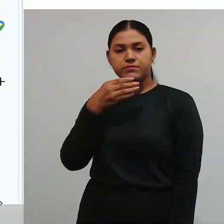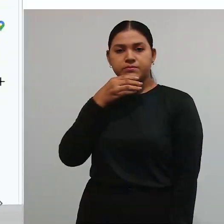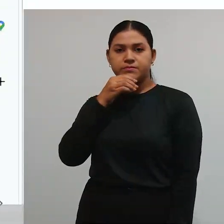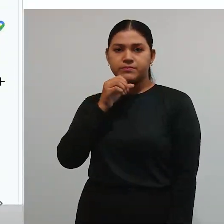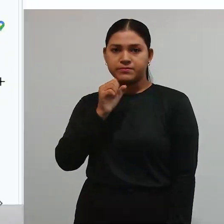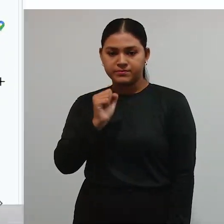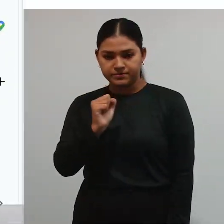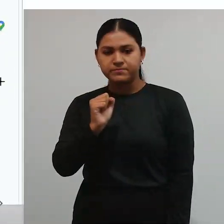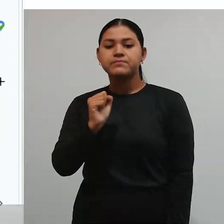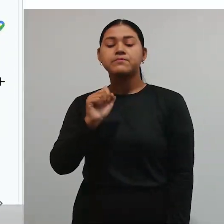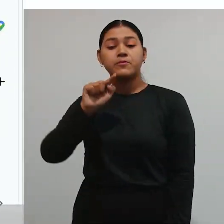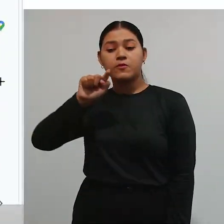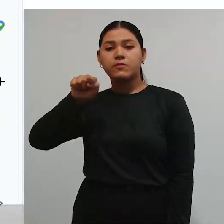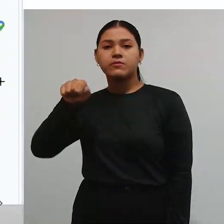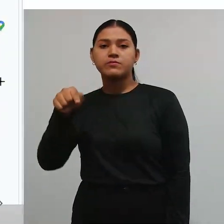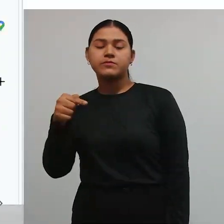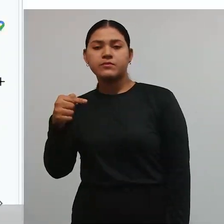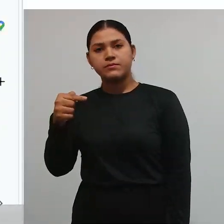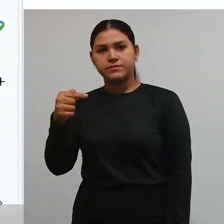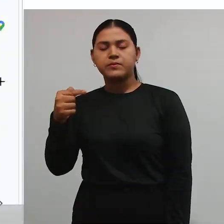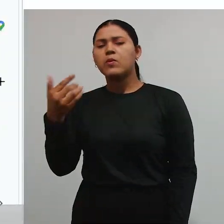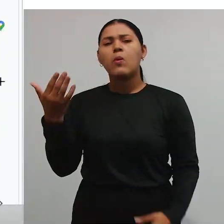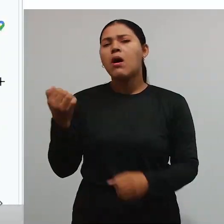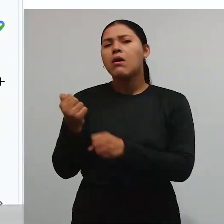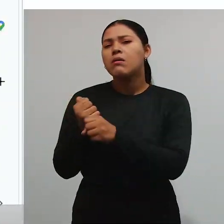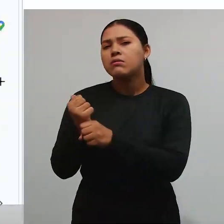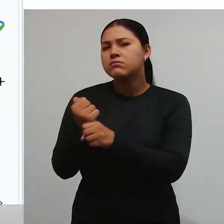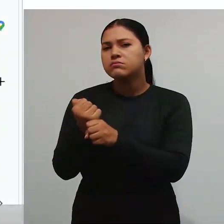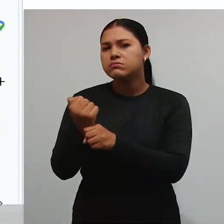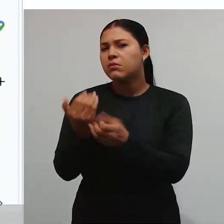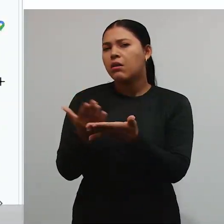vírgula. Qual que é o ano da obra?